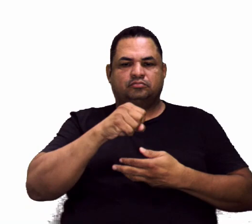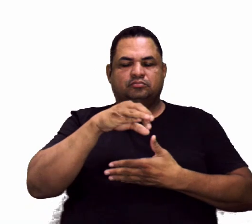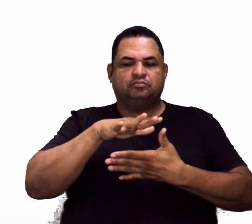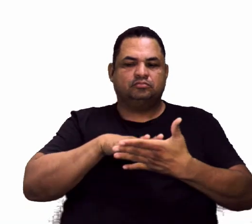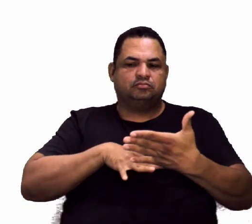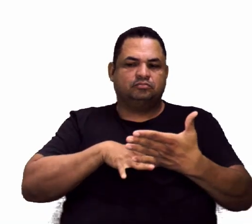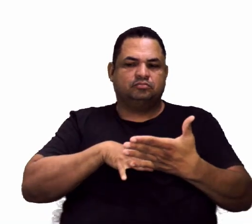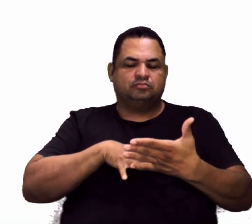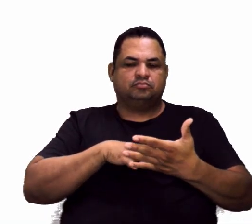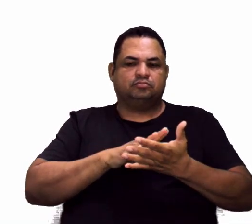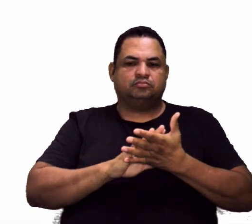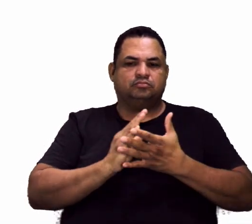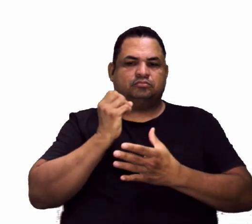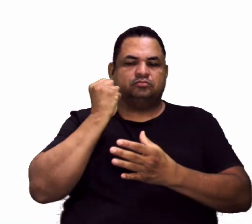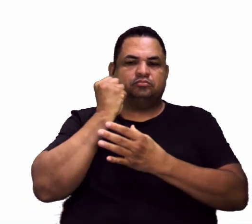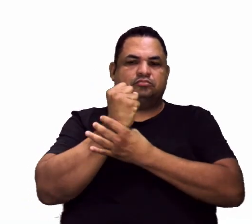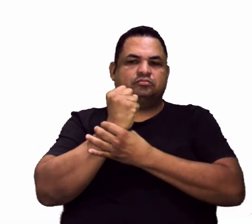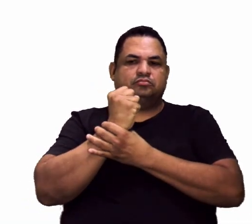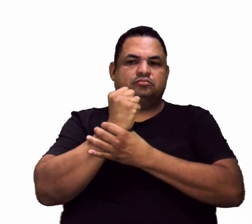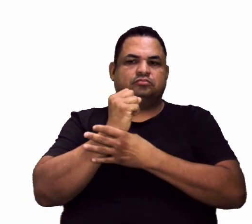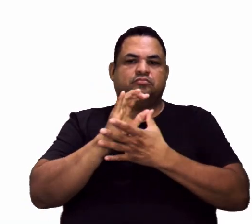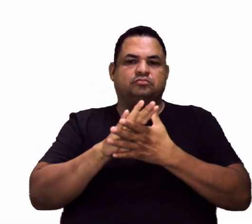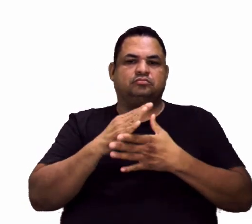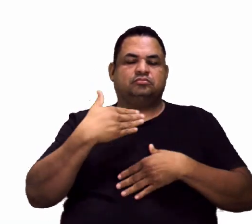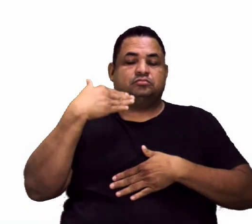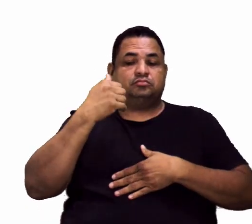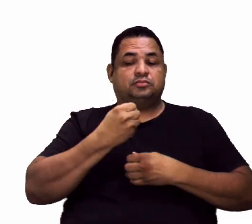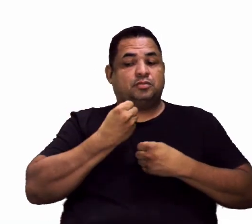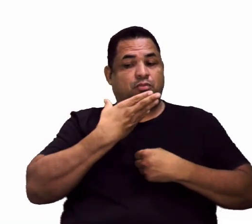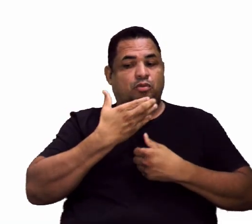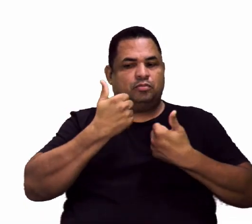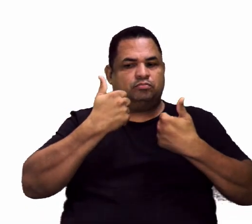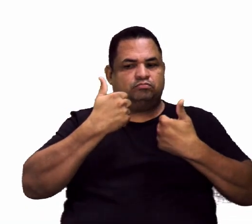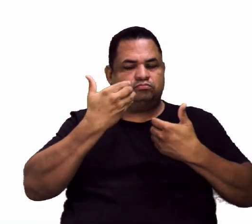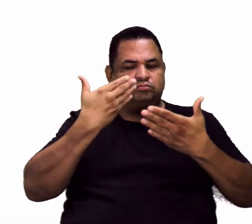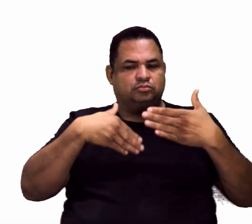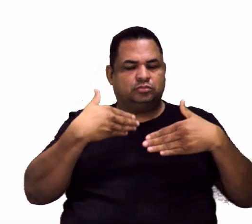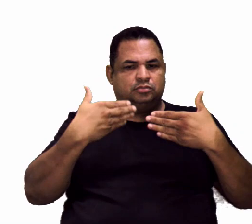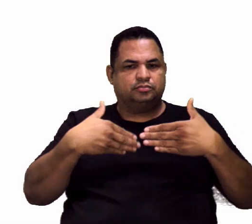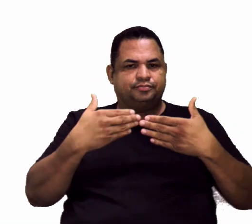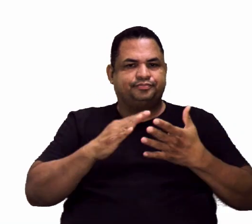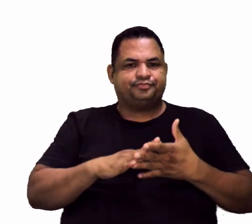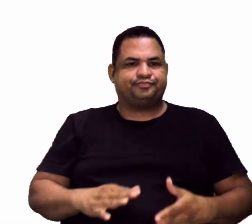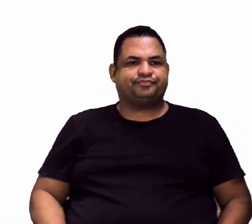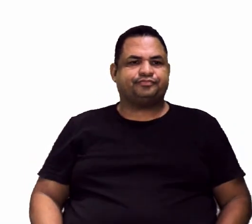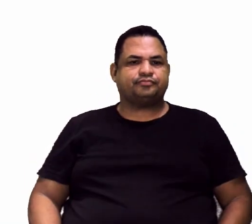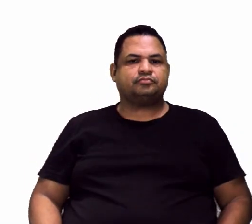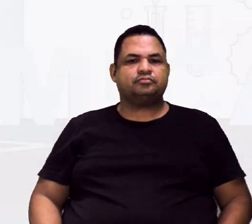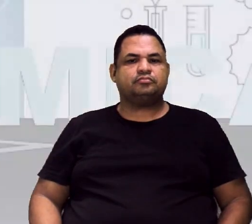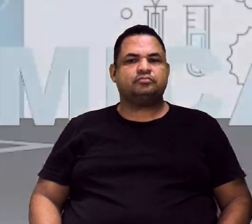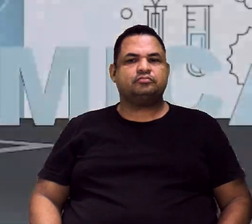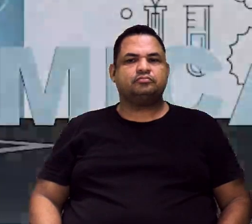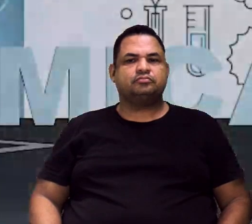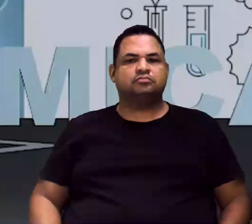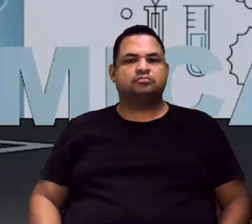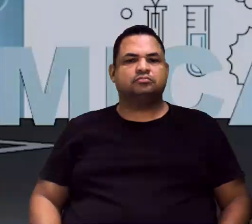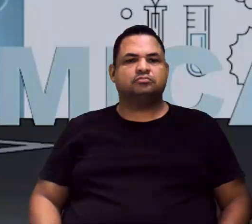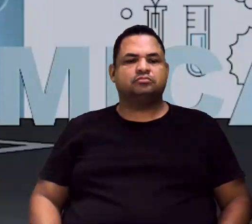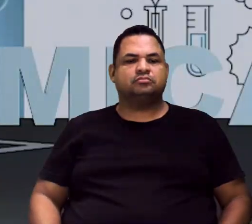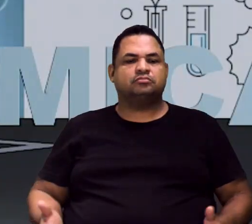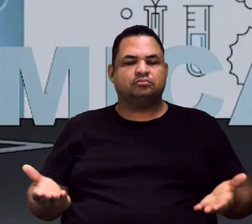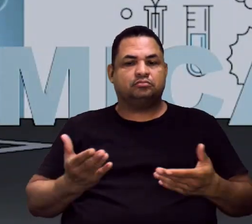atividade e garantir o seu sucesso, tá bom? Aí, meu caro aluno, agora, aí